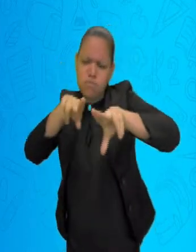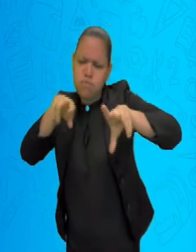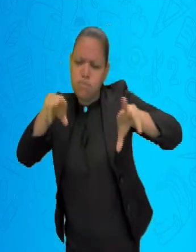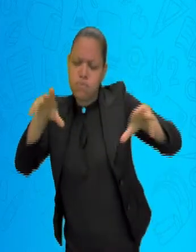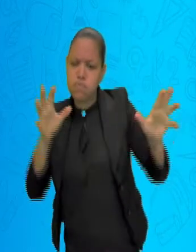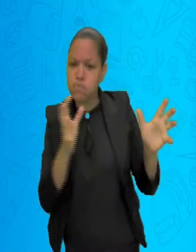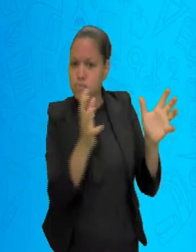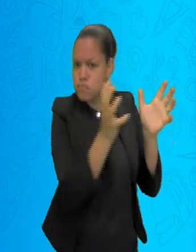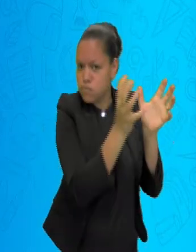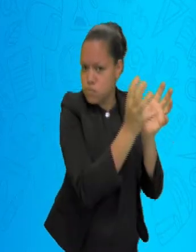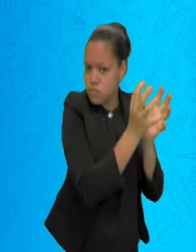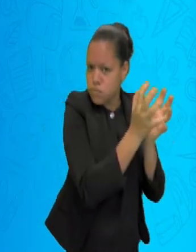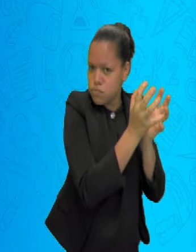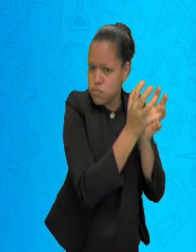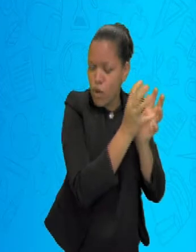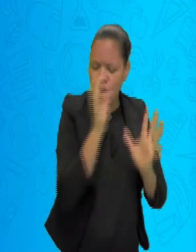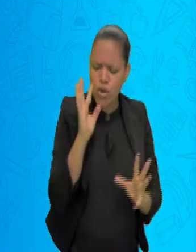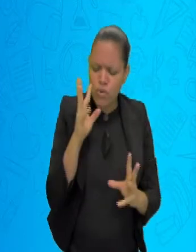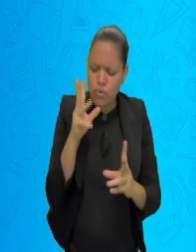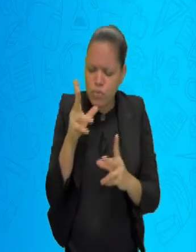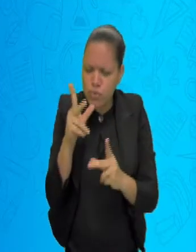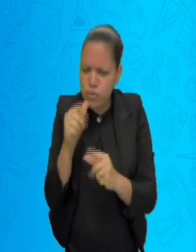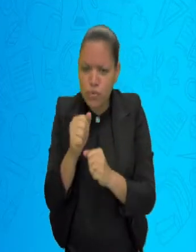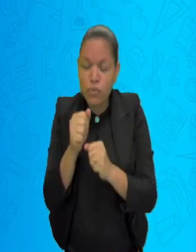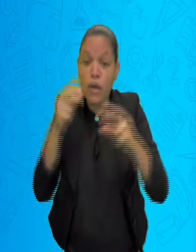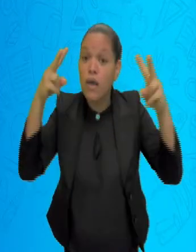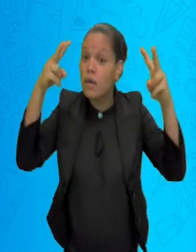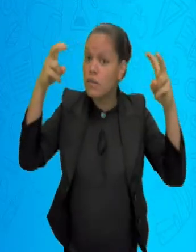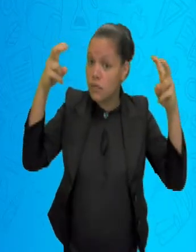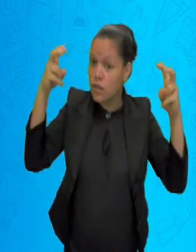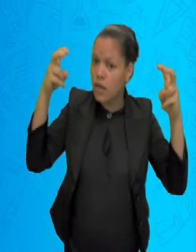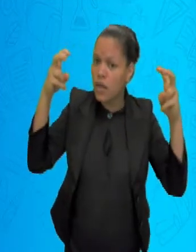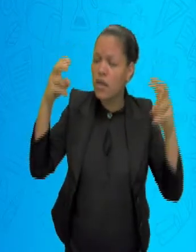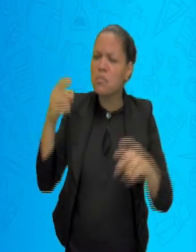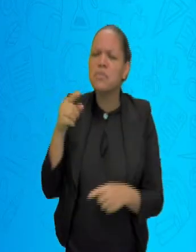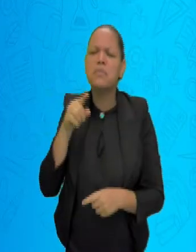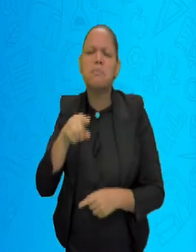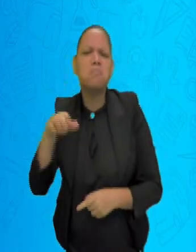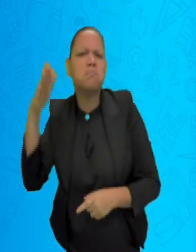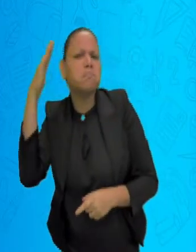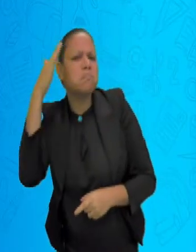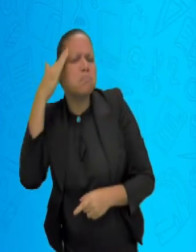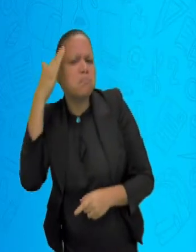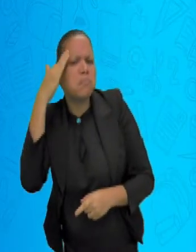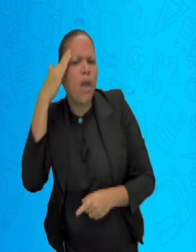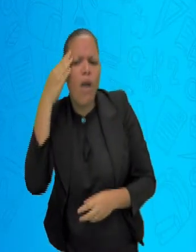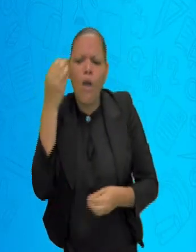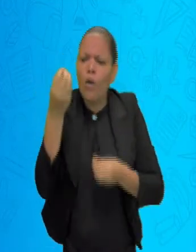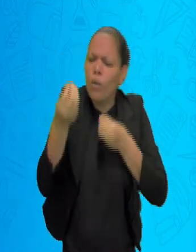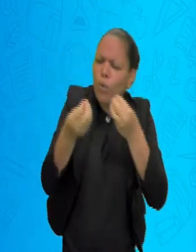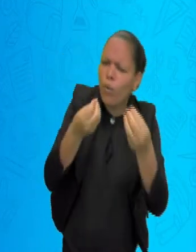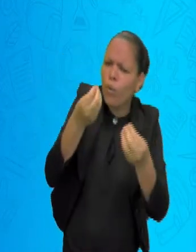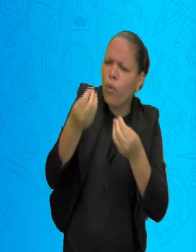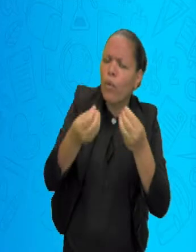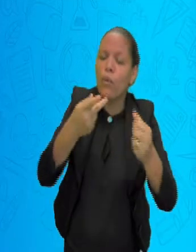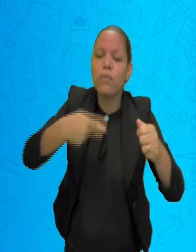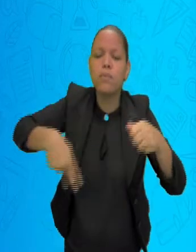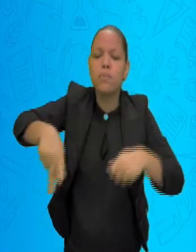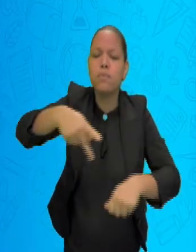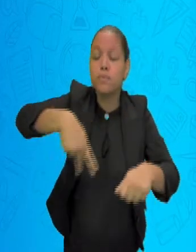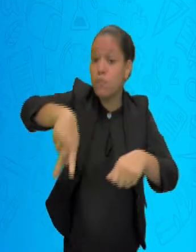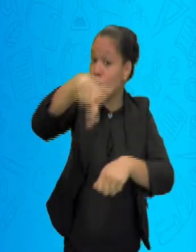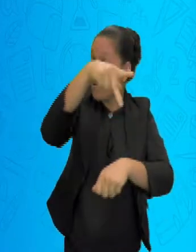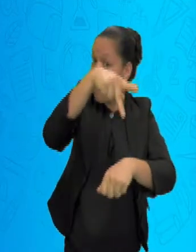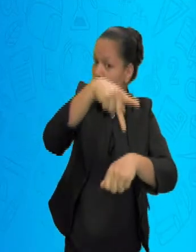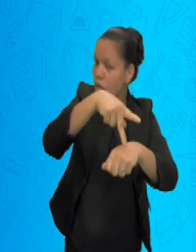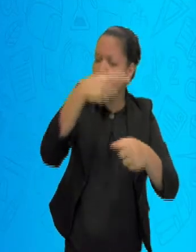todos os assuntos que fazem nos entender como o nosso país, a sua cidade, o seu bairro, ele